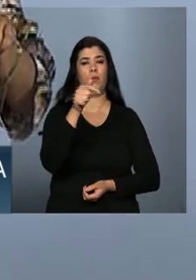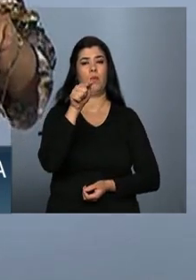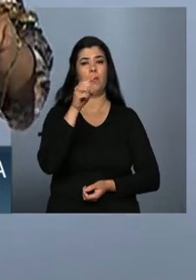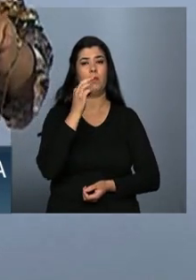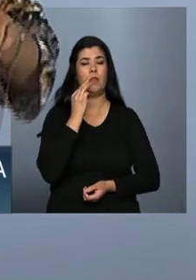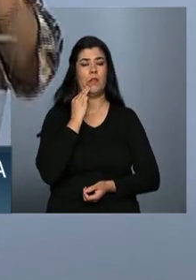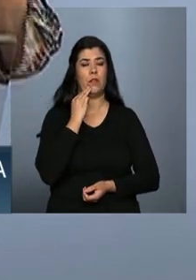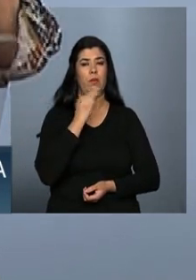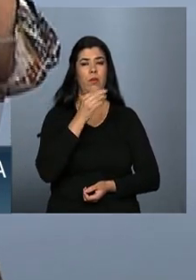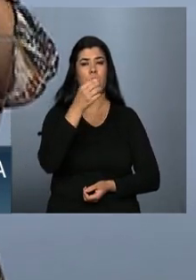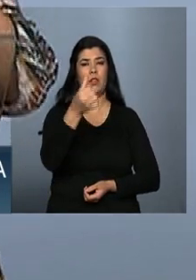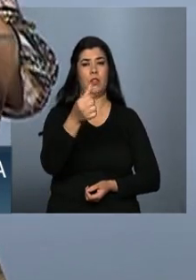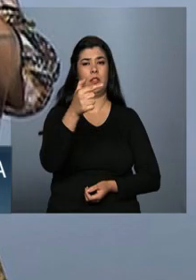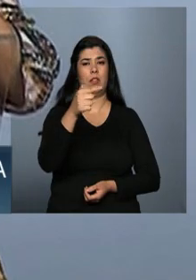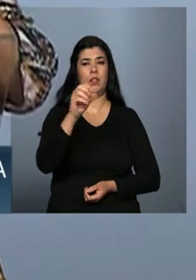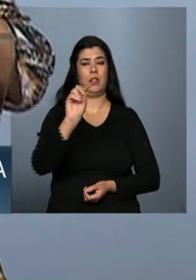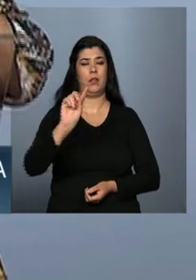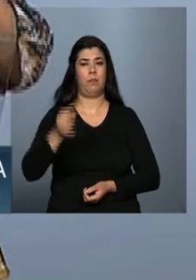1.670.000 moradias